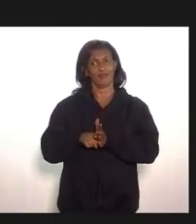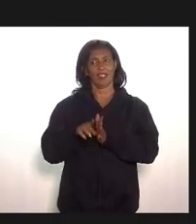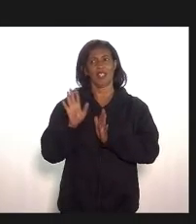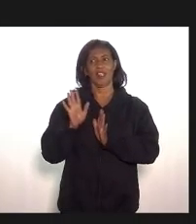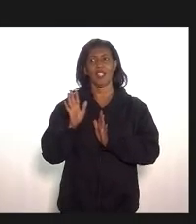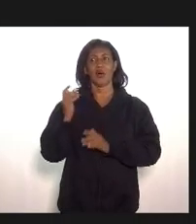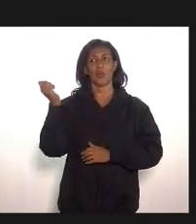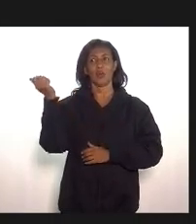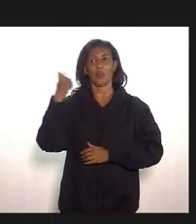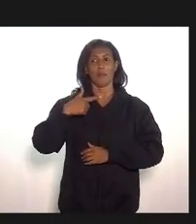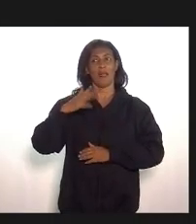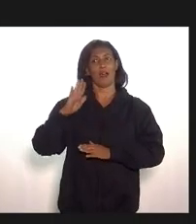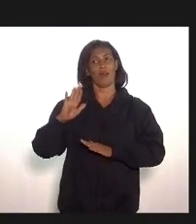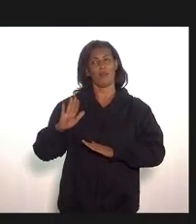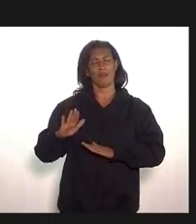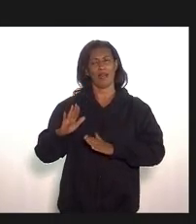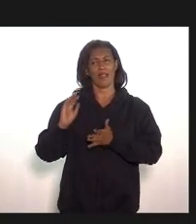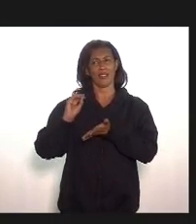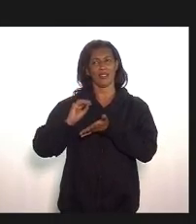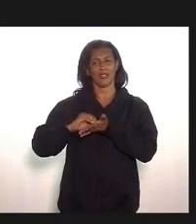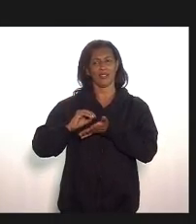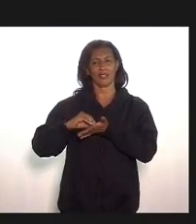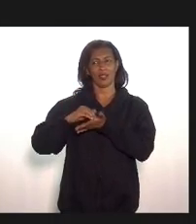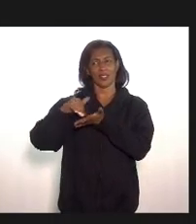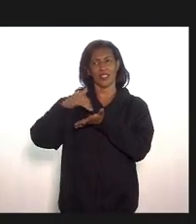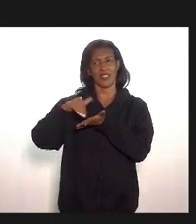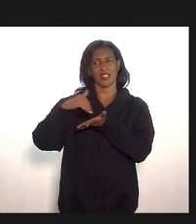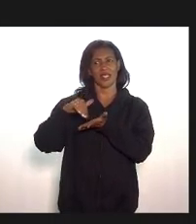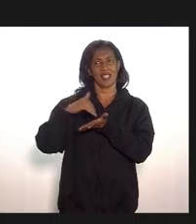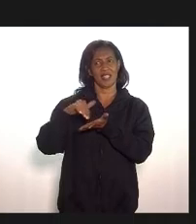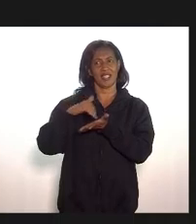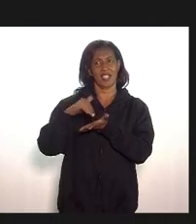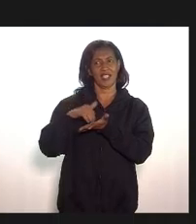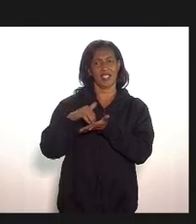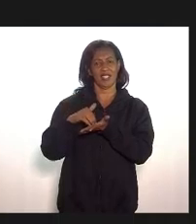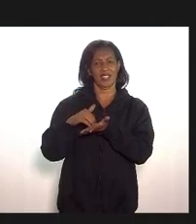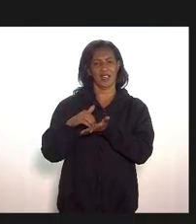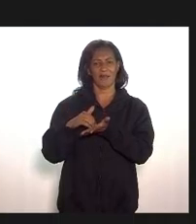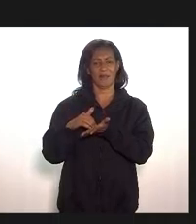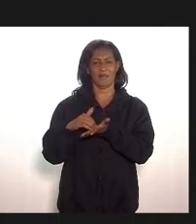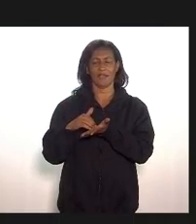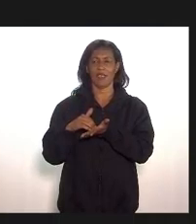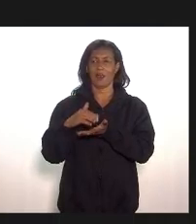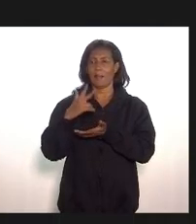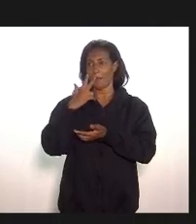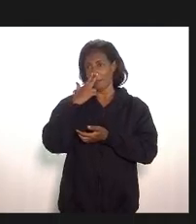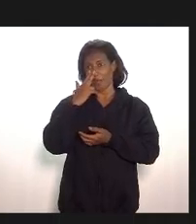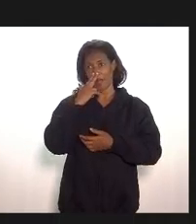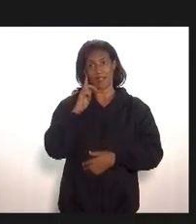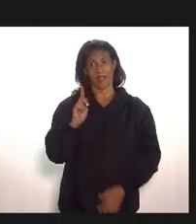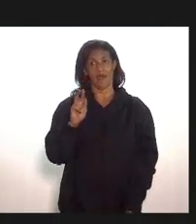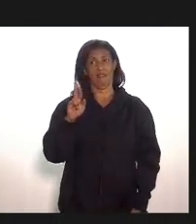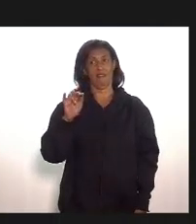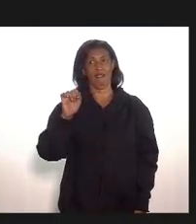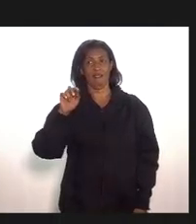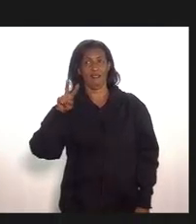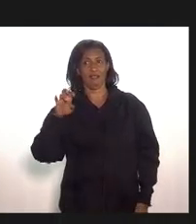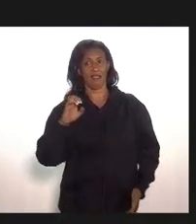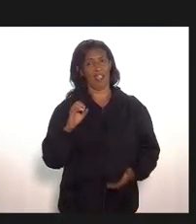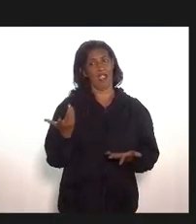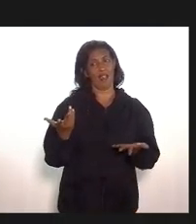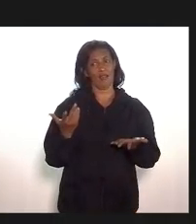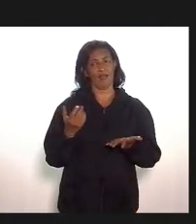deputada, mas esse procedimento de algumas secretarias pode criar um precedente grave de enviarem pareceres e